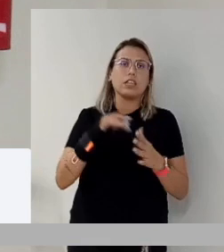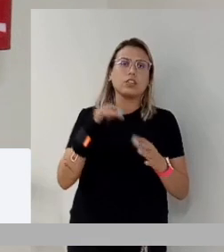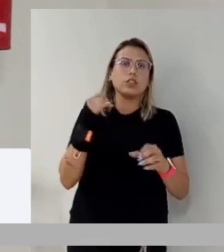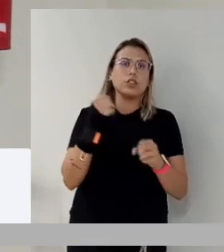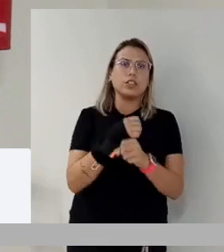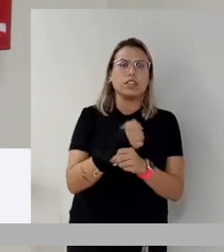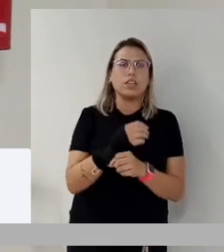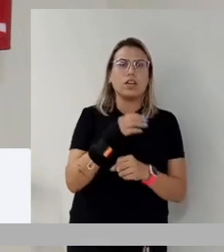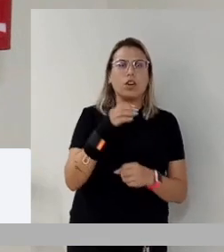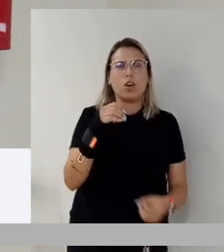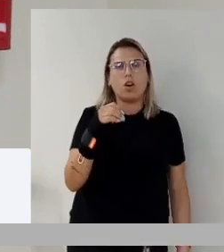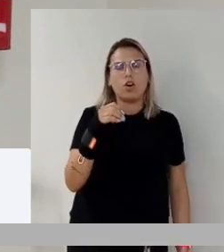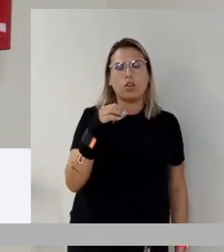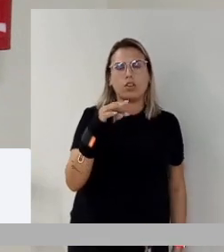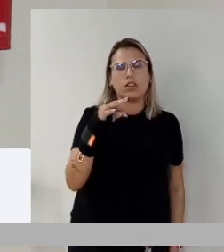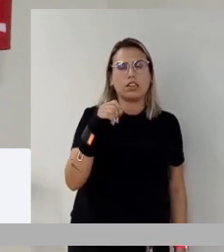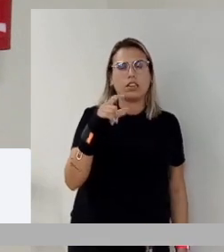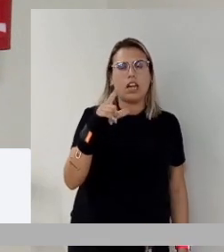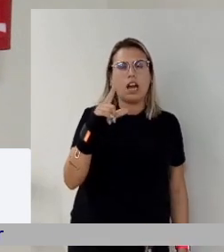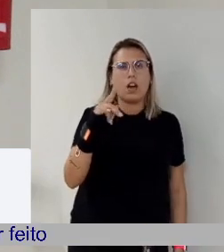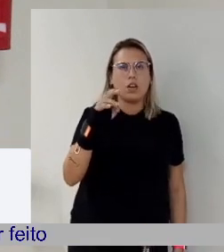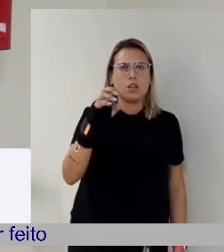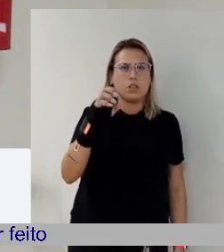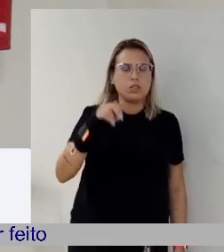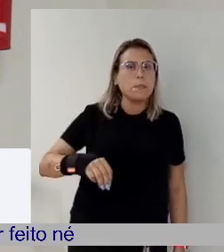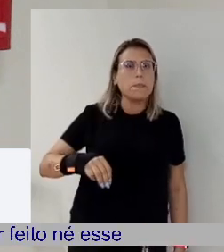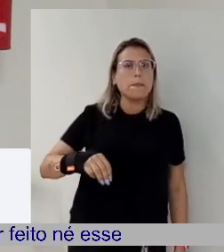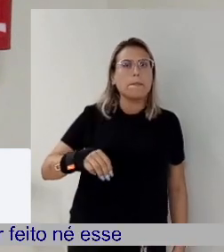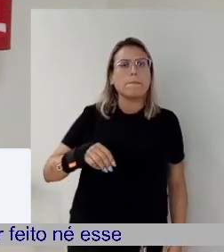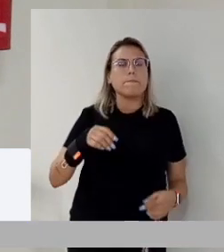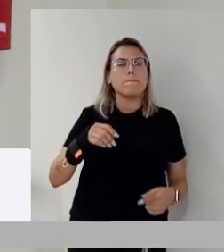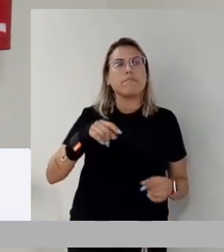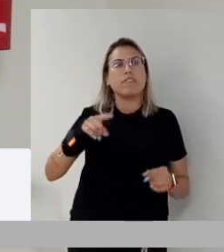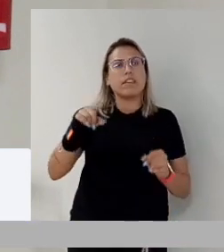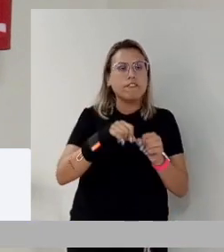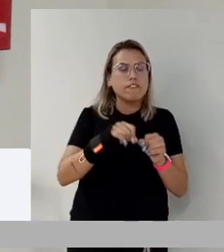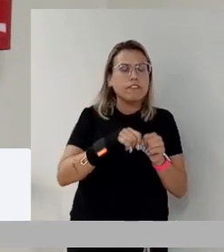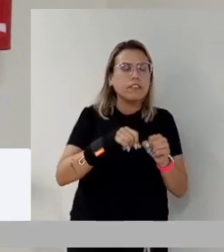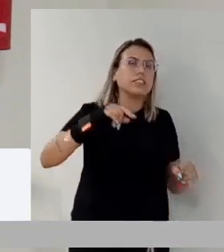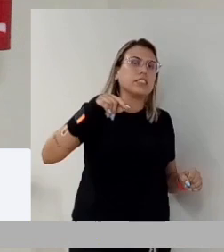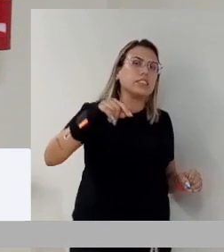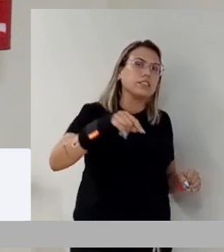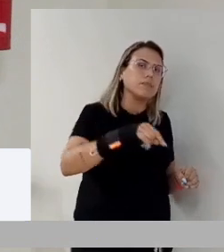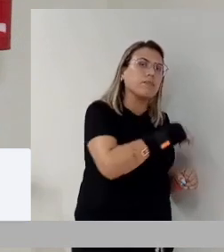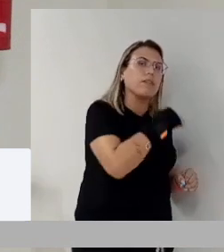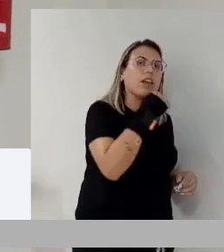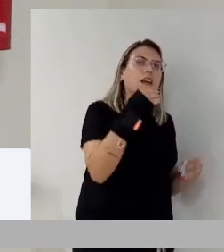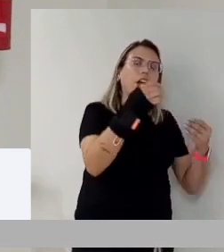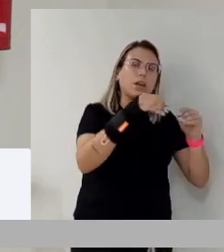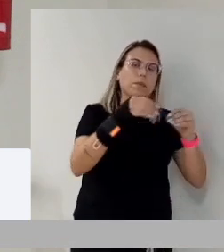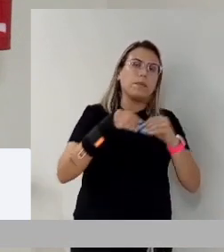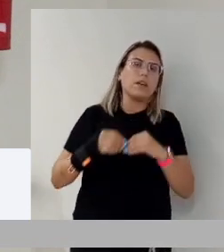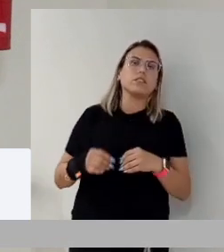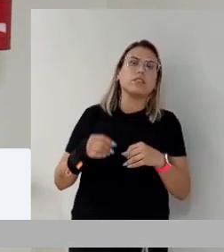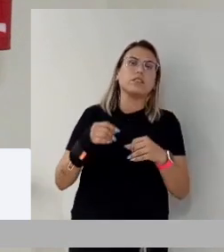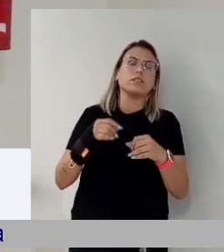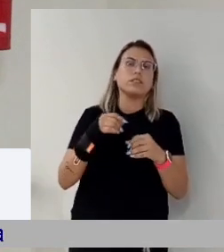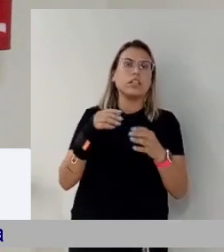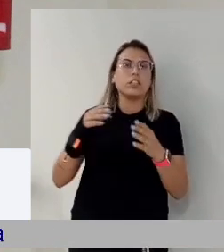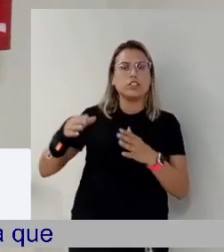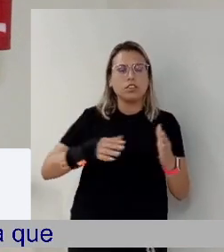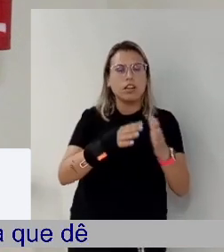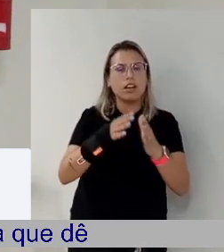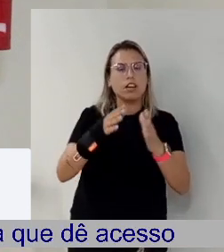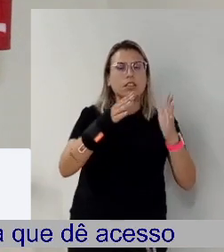alus né Se caso for feito né Esse paliativo foi feito a recuperação dessa estrada para que dê